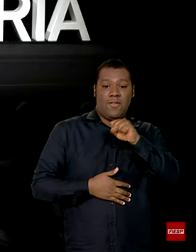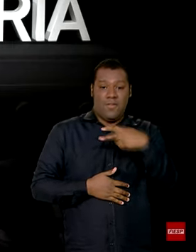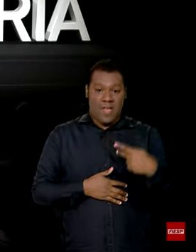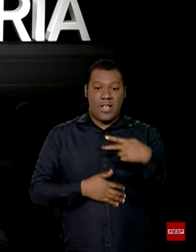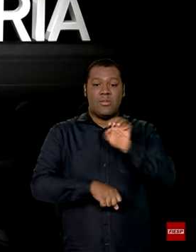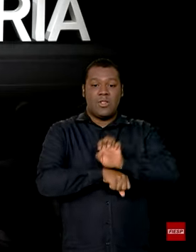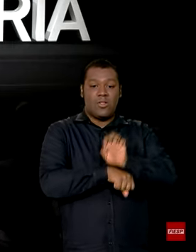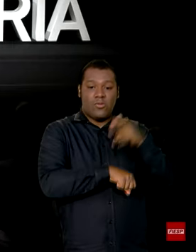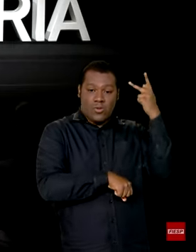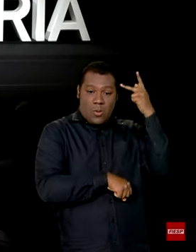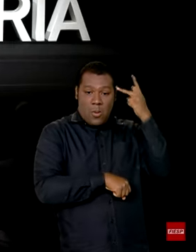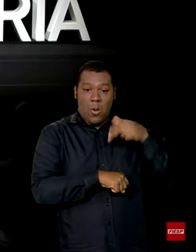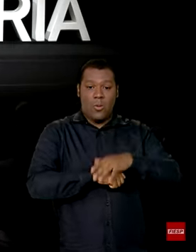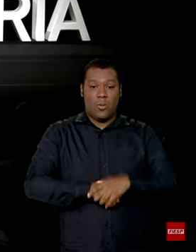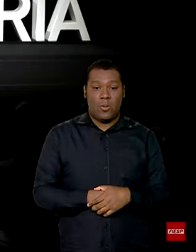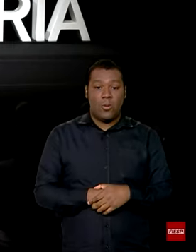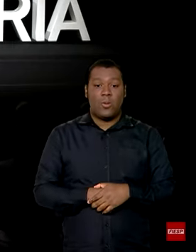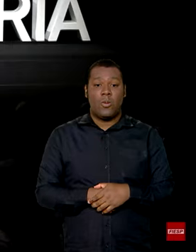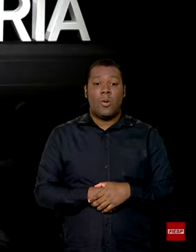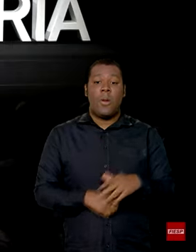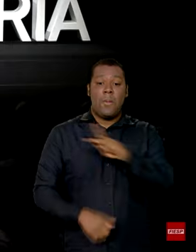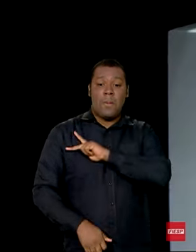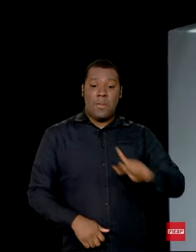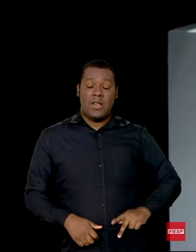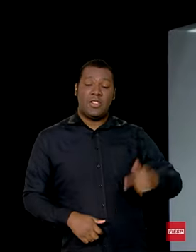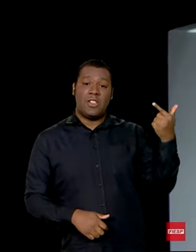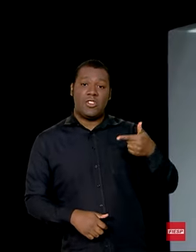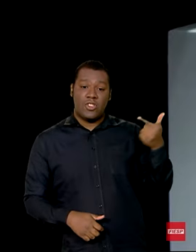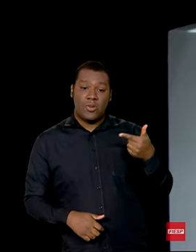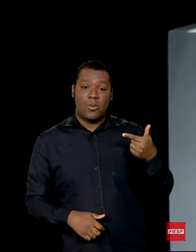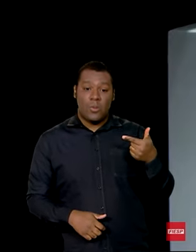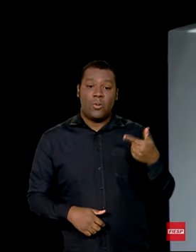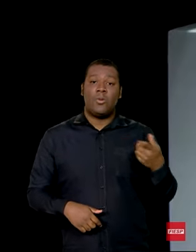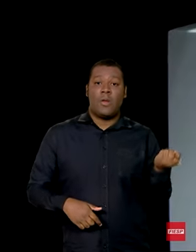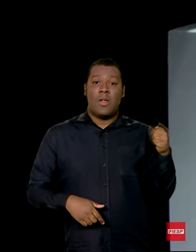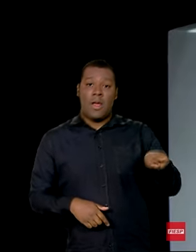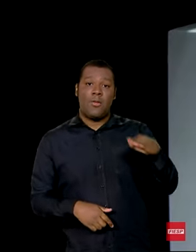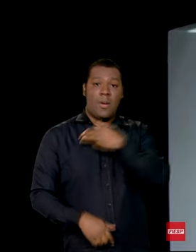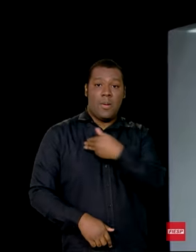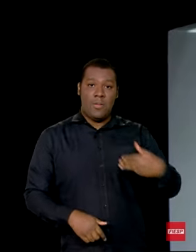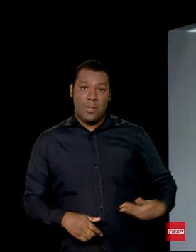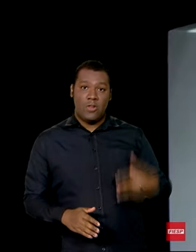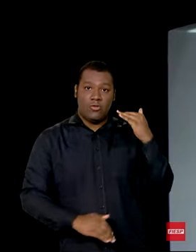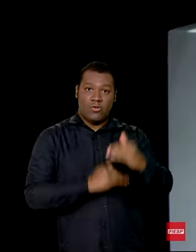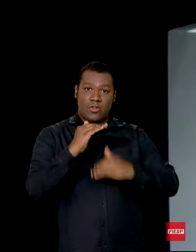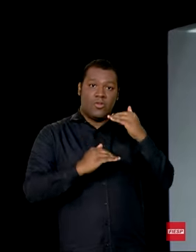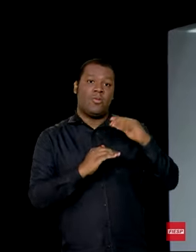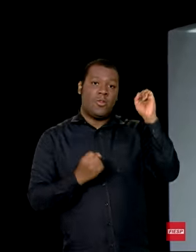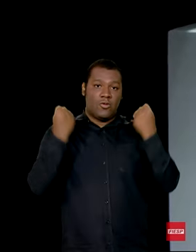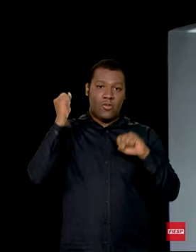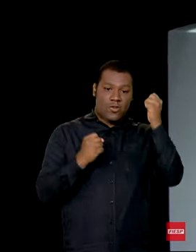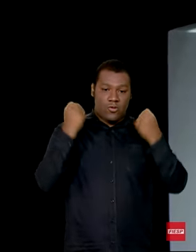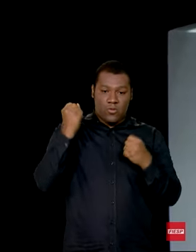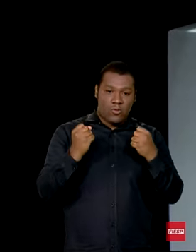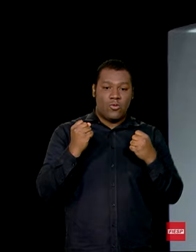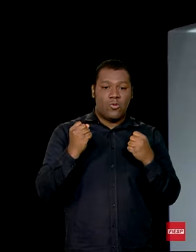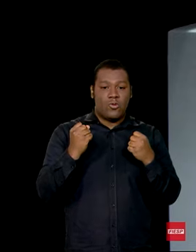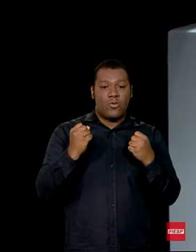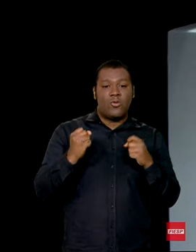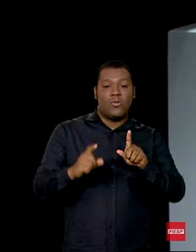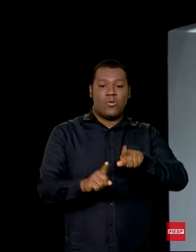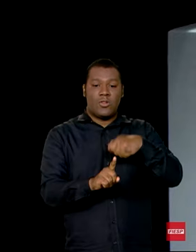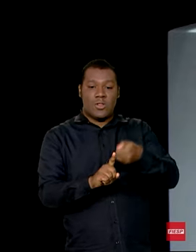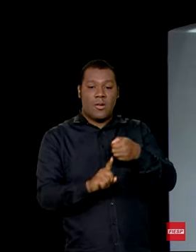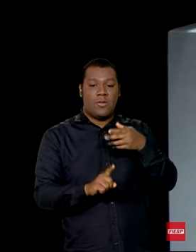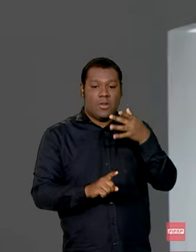São Paulo, contou com a presença do vice-presidente e ministro do Desenvolvimento, Indústria, Comércio e